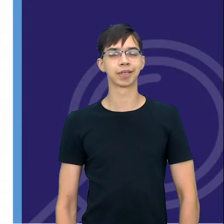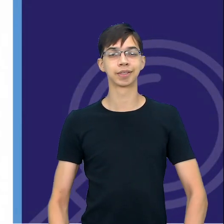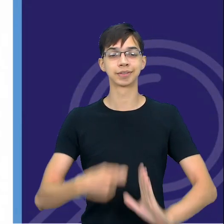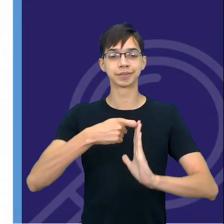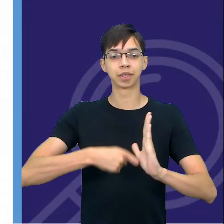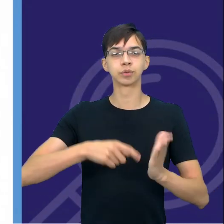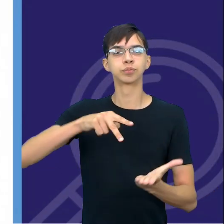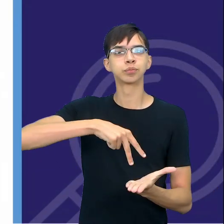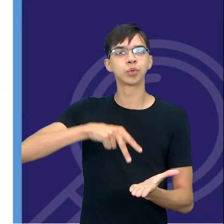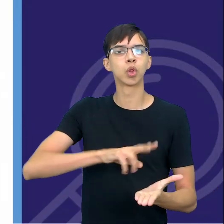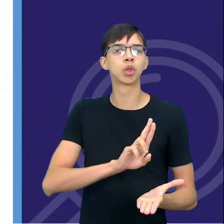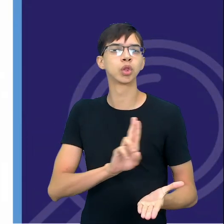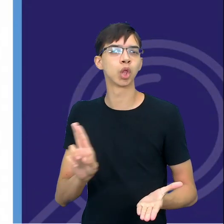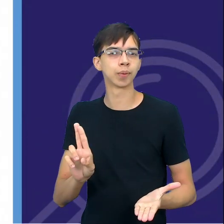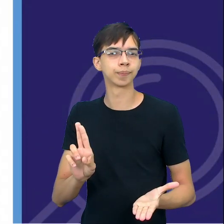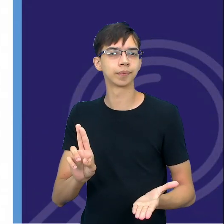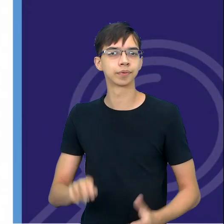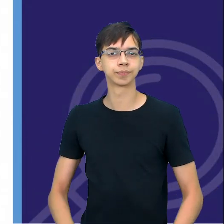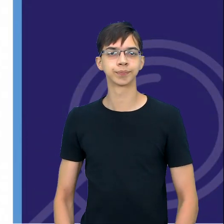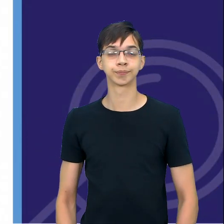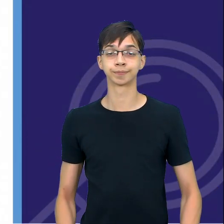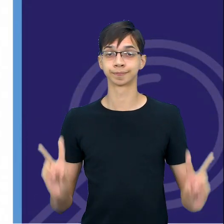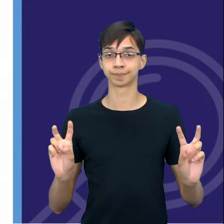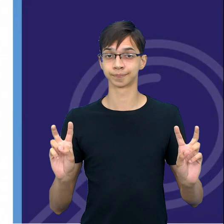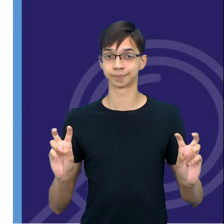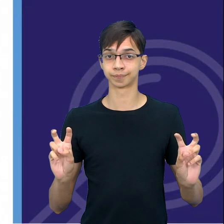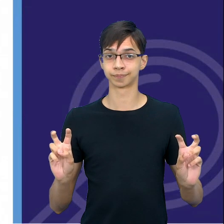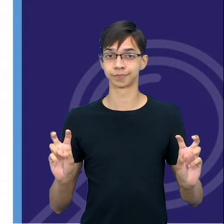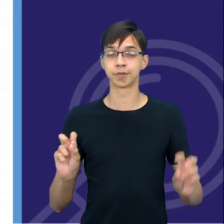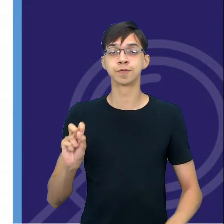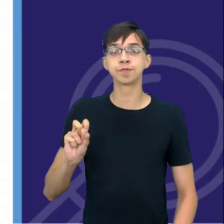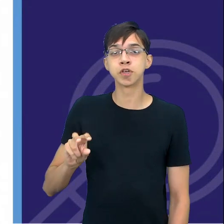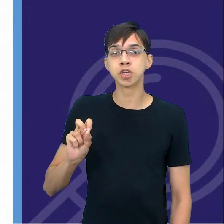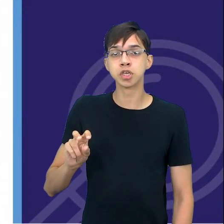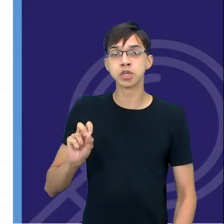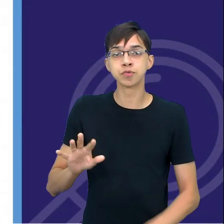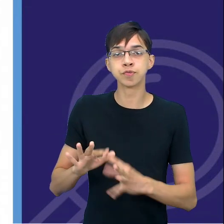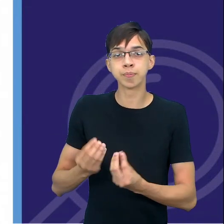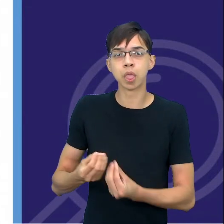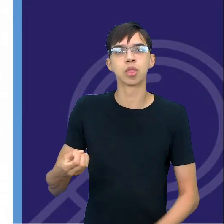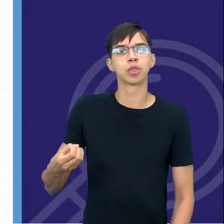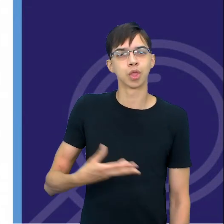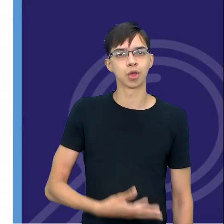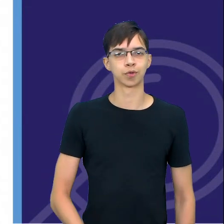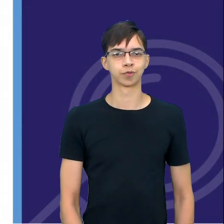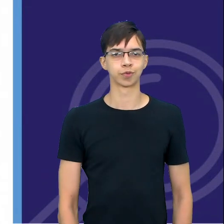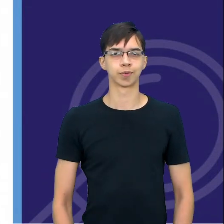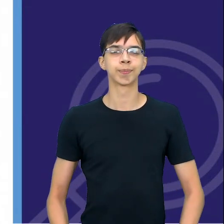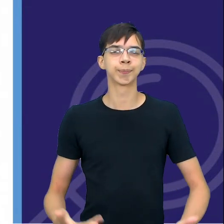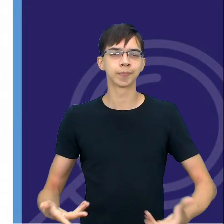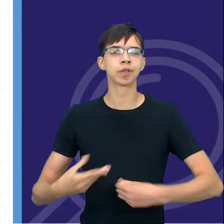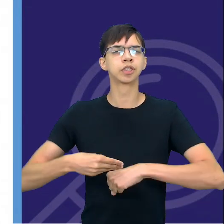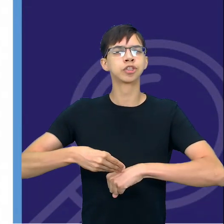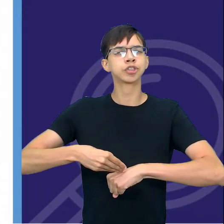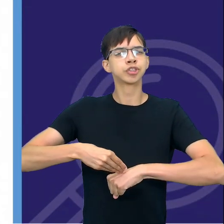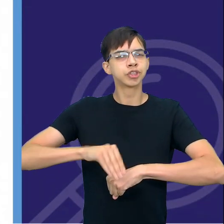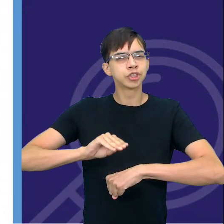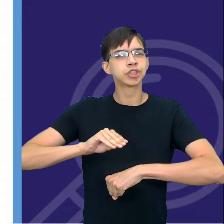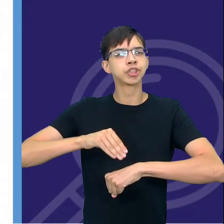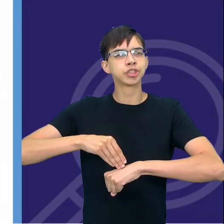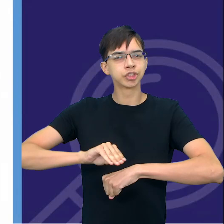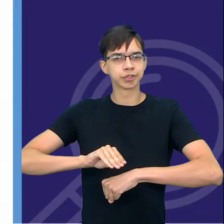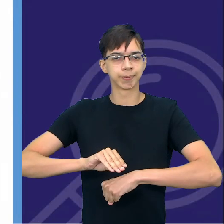Vírus ganha nome de professor da Exalc. E a seguir, né, sugerido aos estudantes que eles respondam